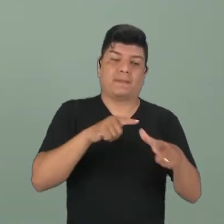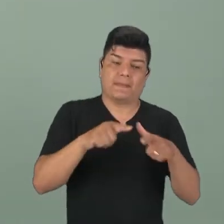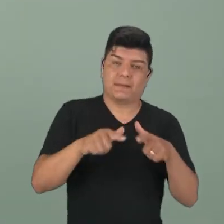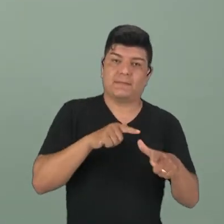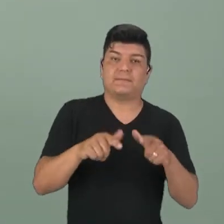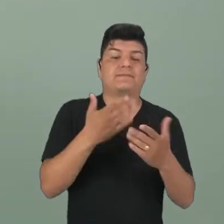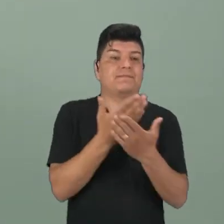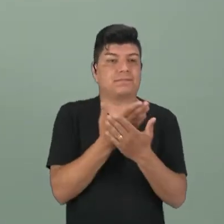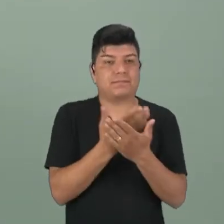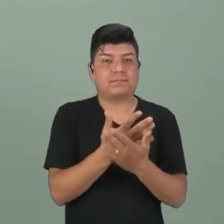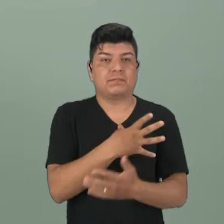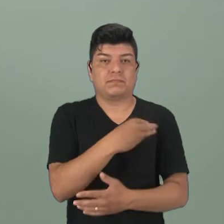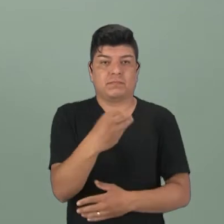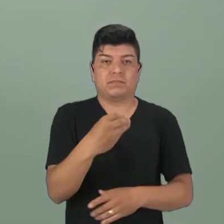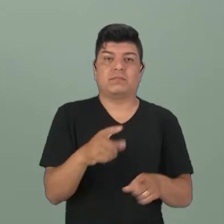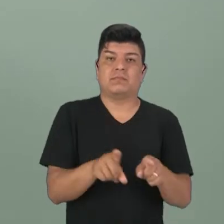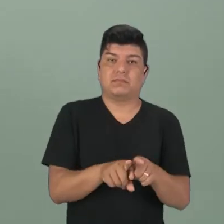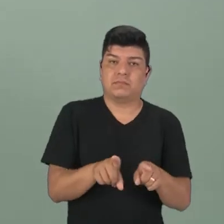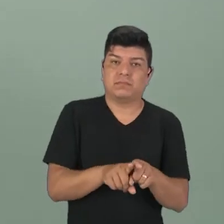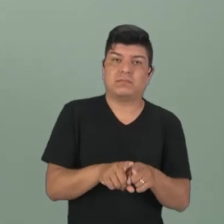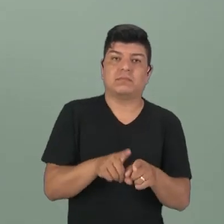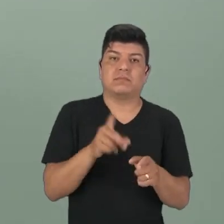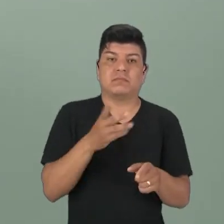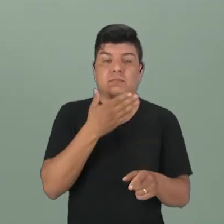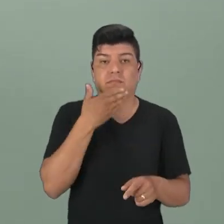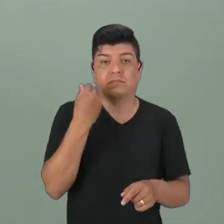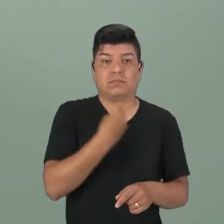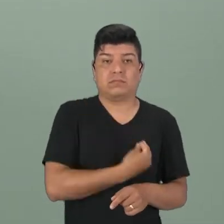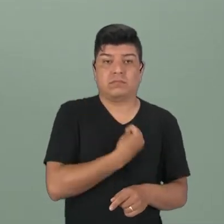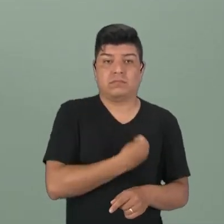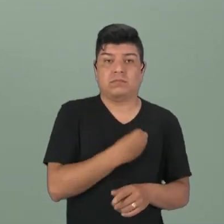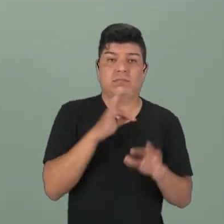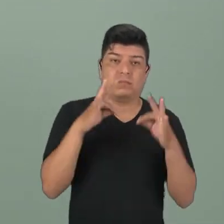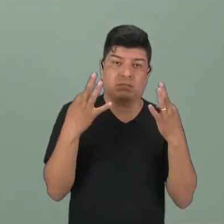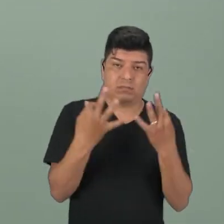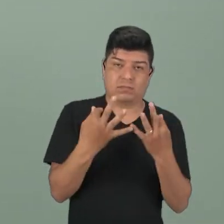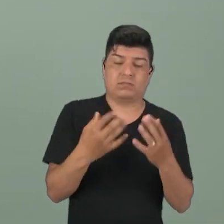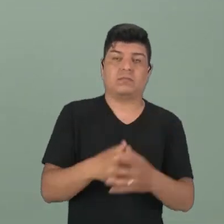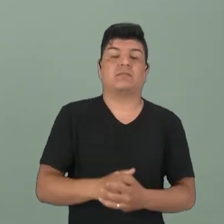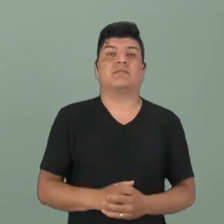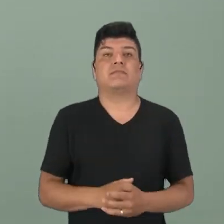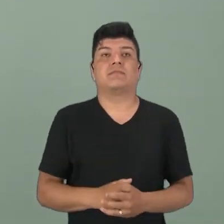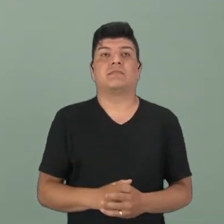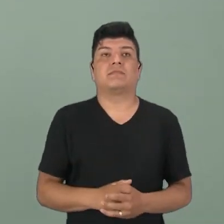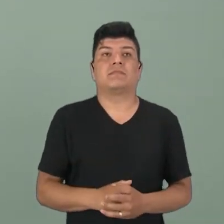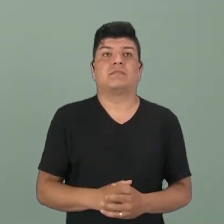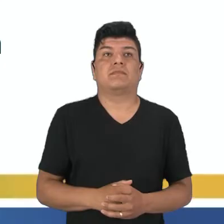de estudo para os filhos, para dar condições melhores de vida para a sua família.